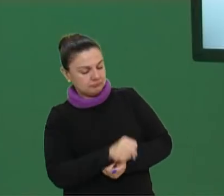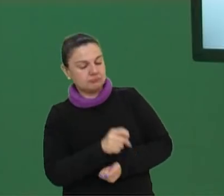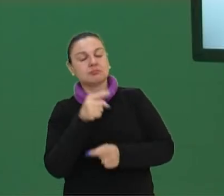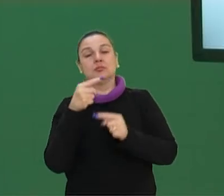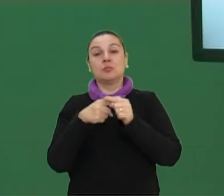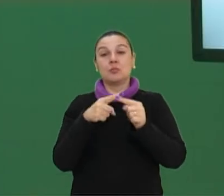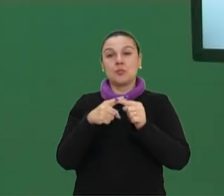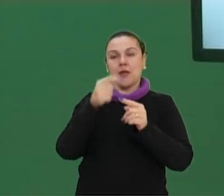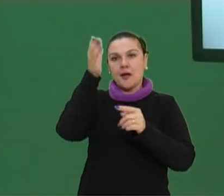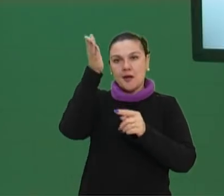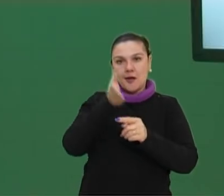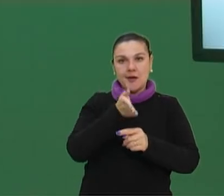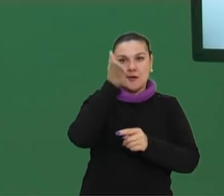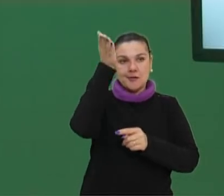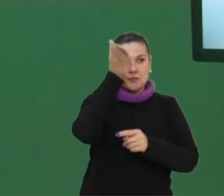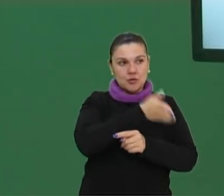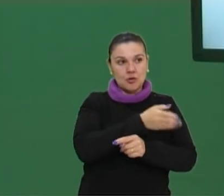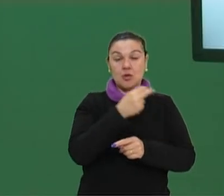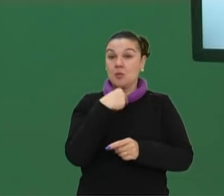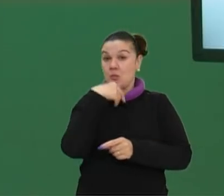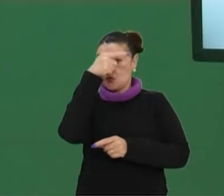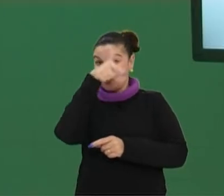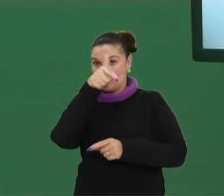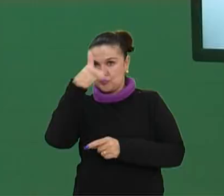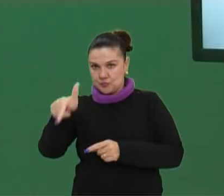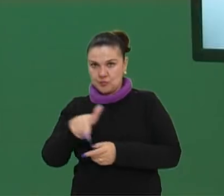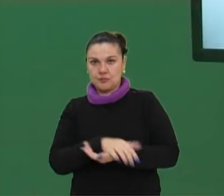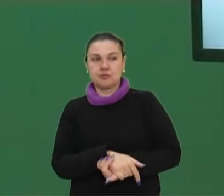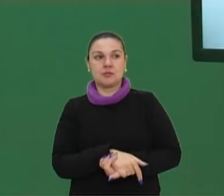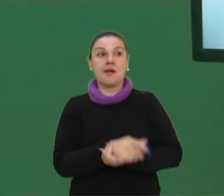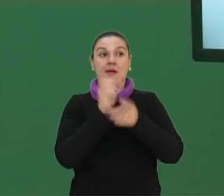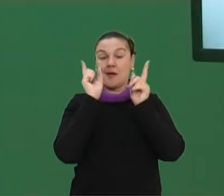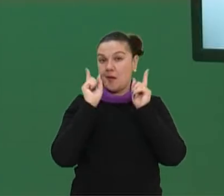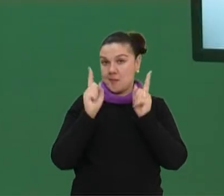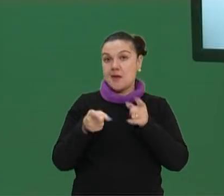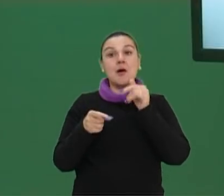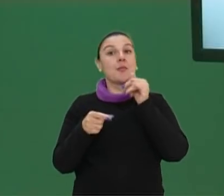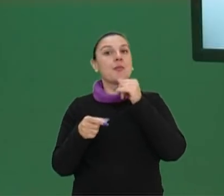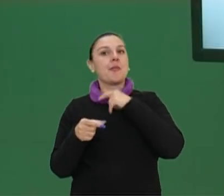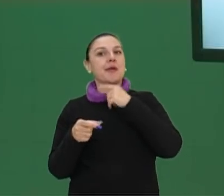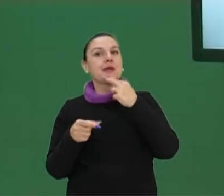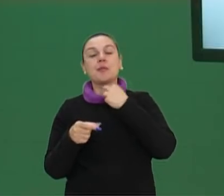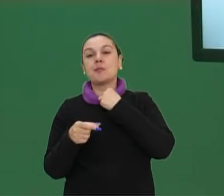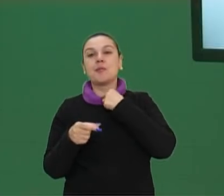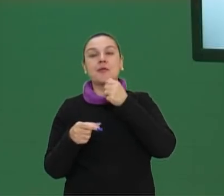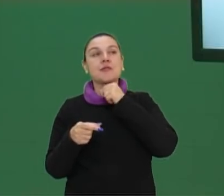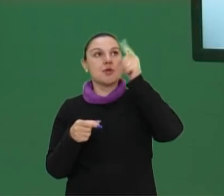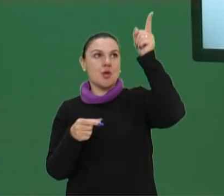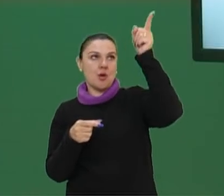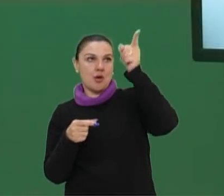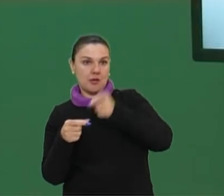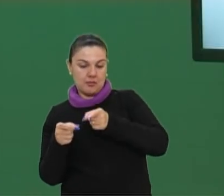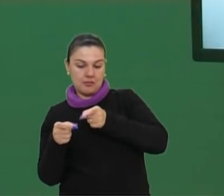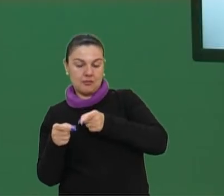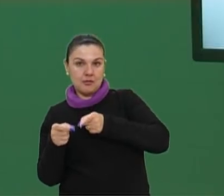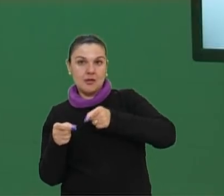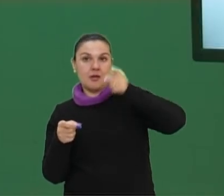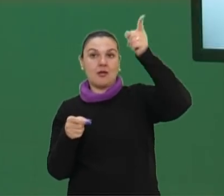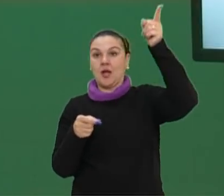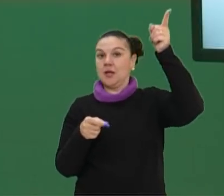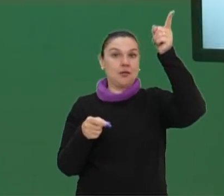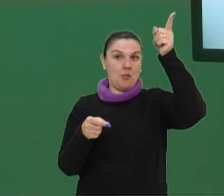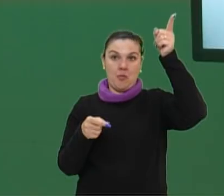a diagonal não pode ser contada 2 vezes, né? Ela é a mesma tanto para um vértice quanto para o outro.